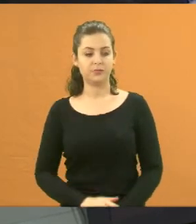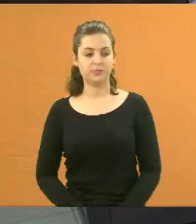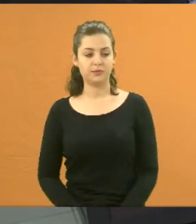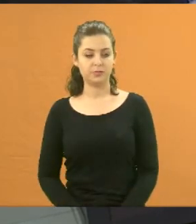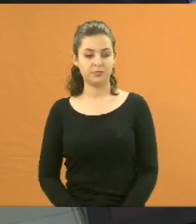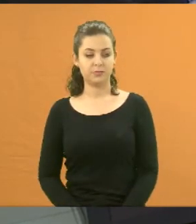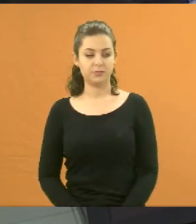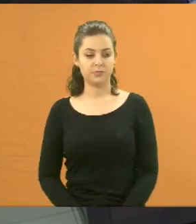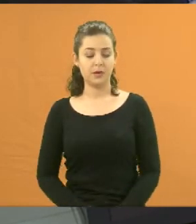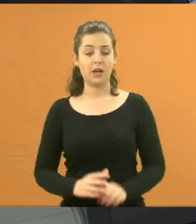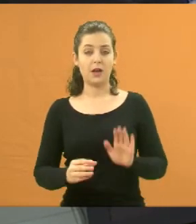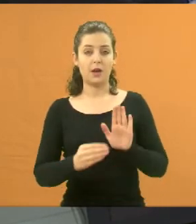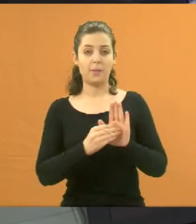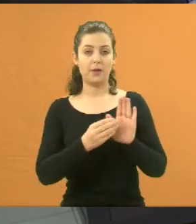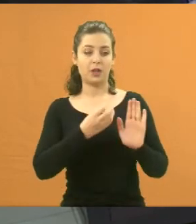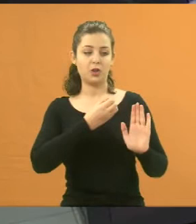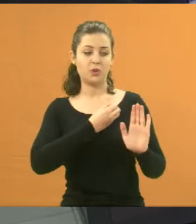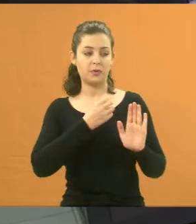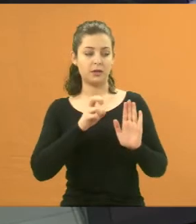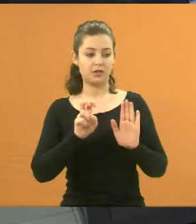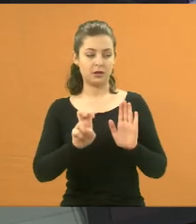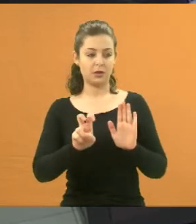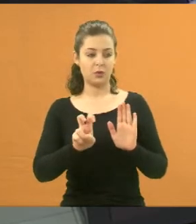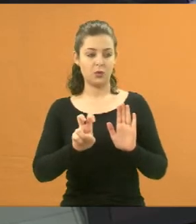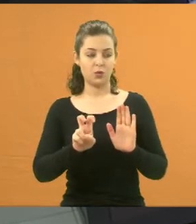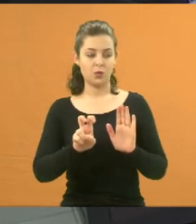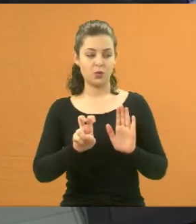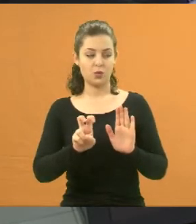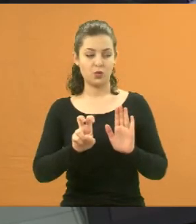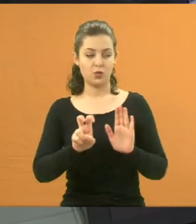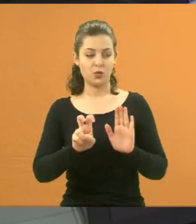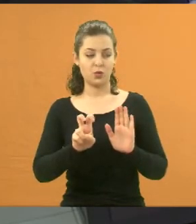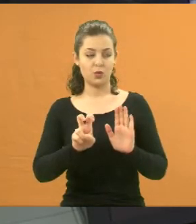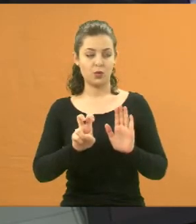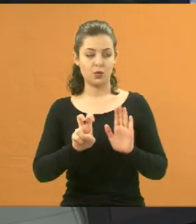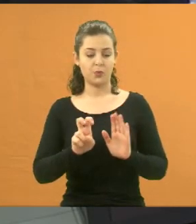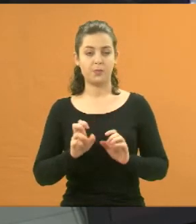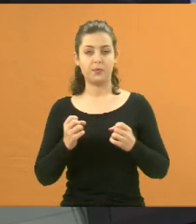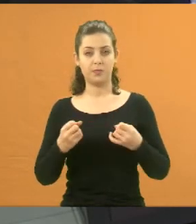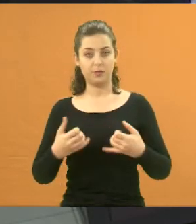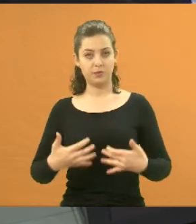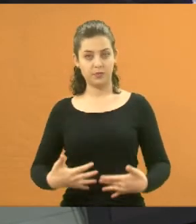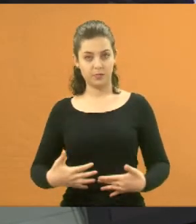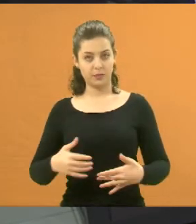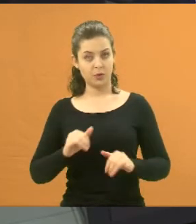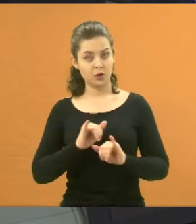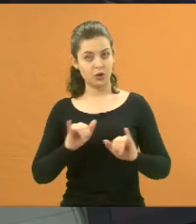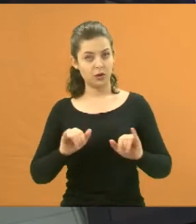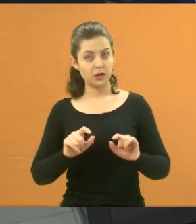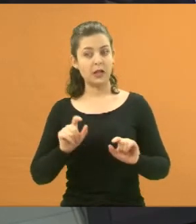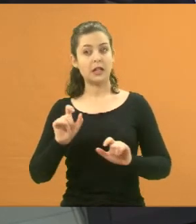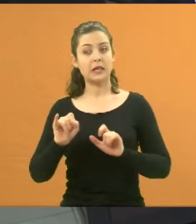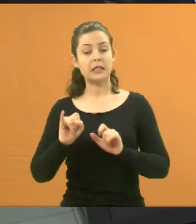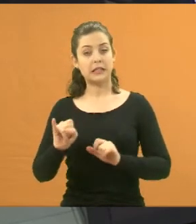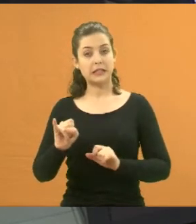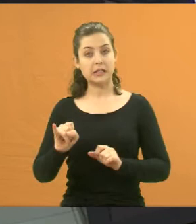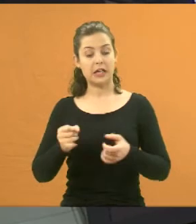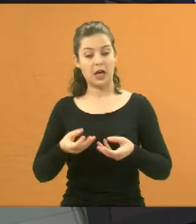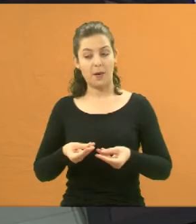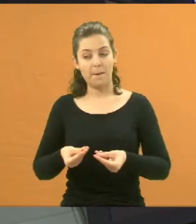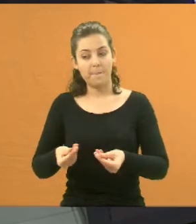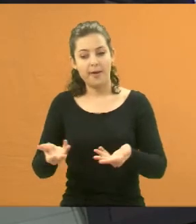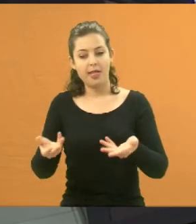Não, é a emenda número 5. É só justificando. Essa é a emenda que diz o seguinte: quem for beneficiado